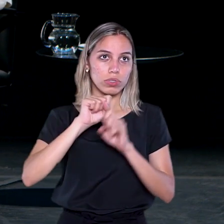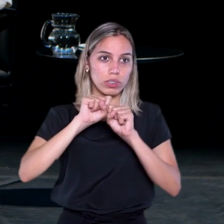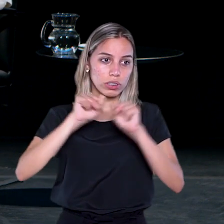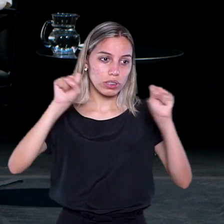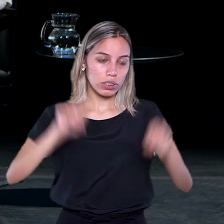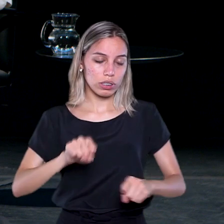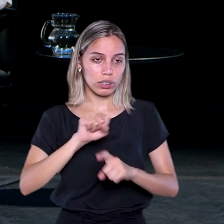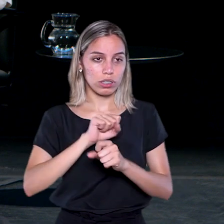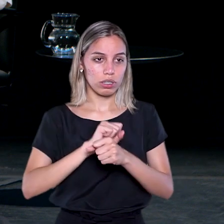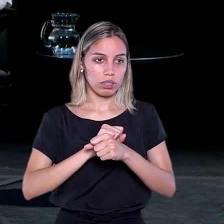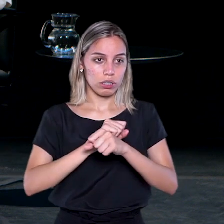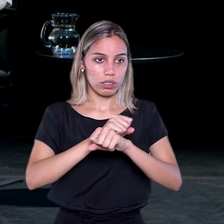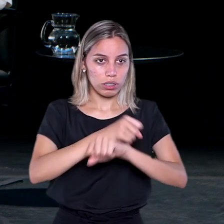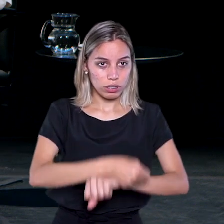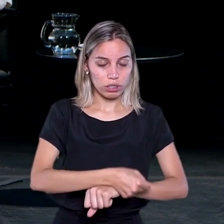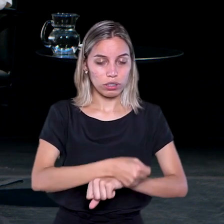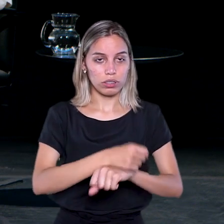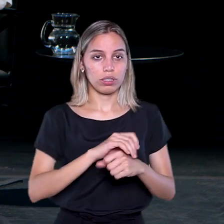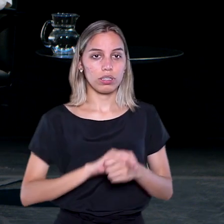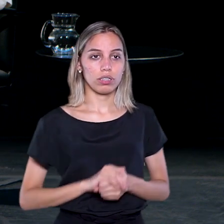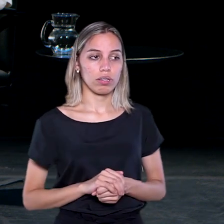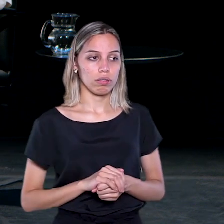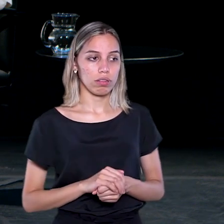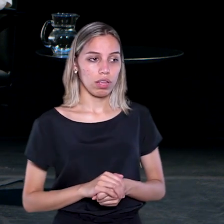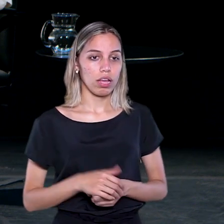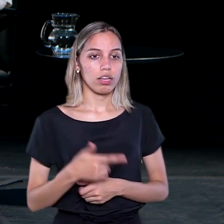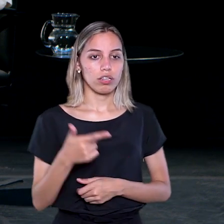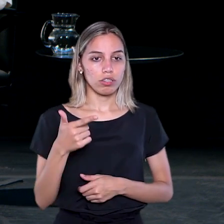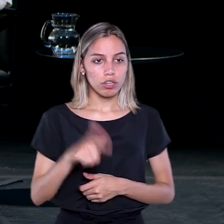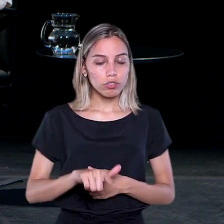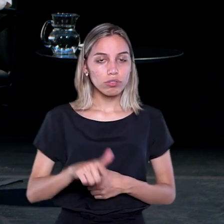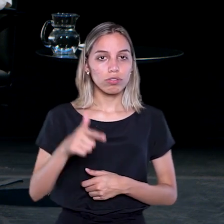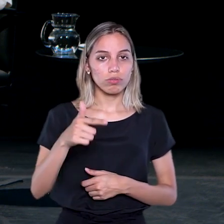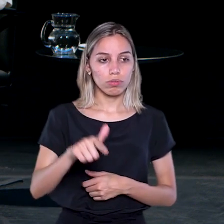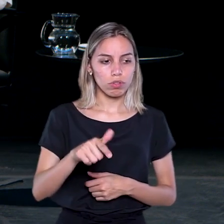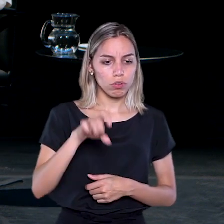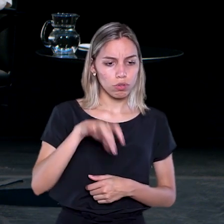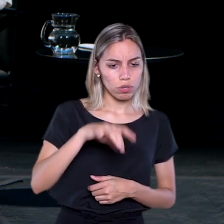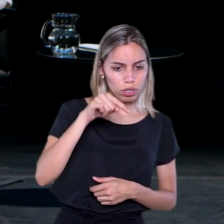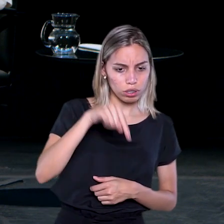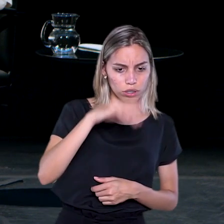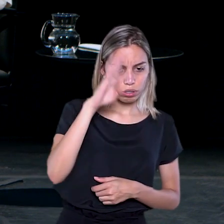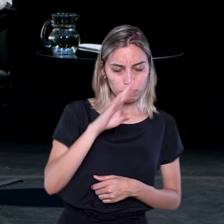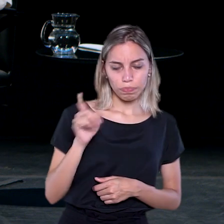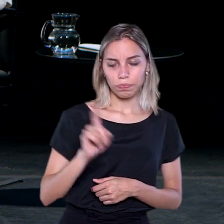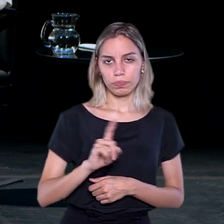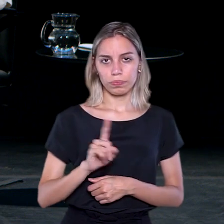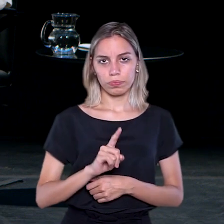tinha estratégias muito peculiares, mas que se repetem também ao longo das Américas, digamos assim.